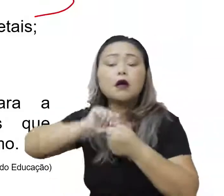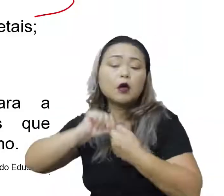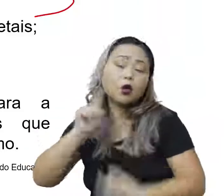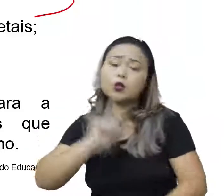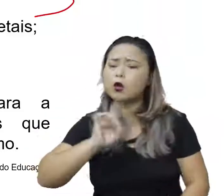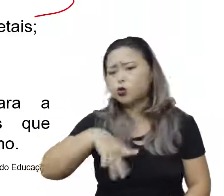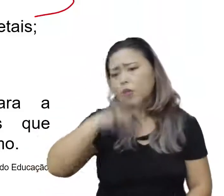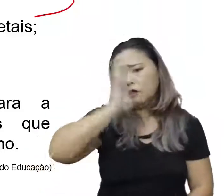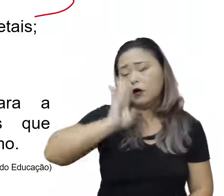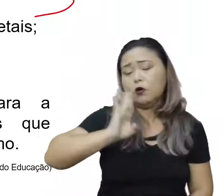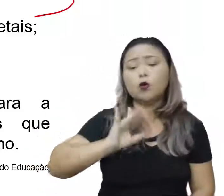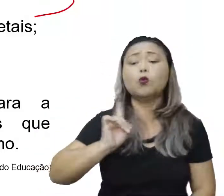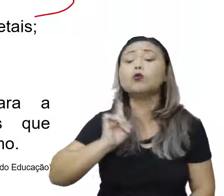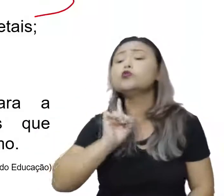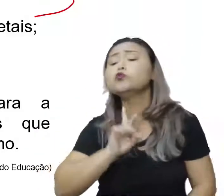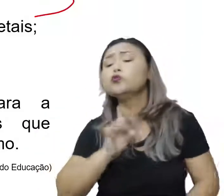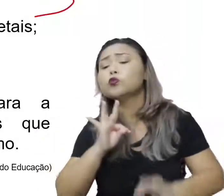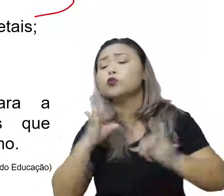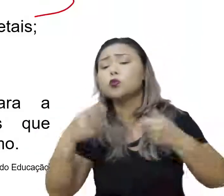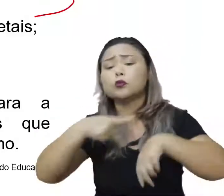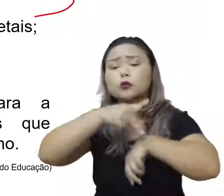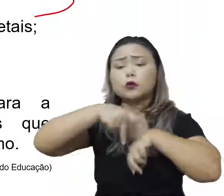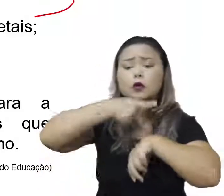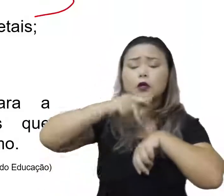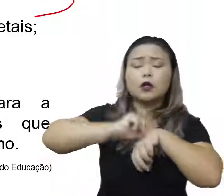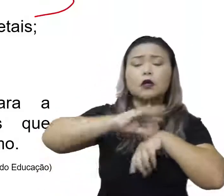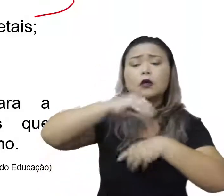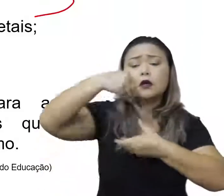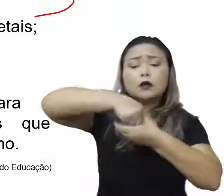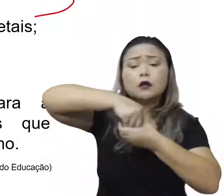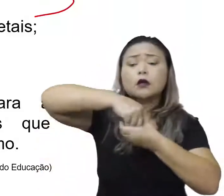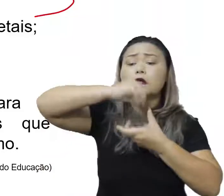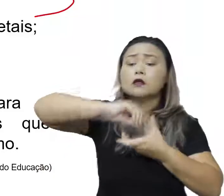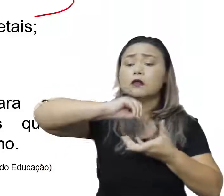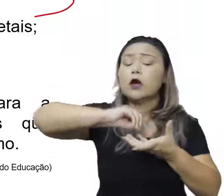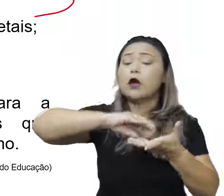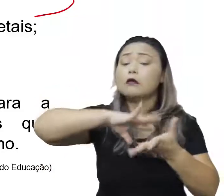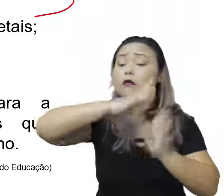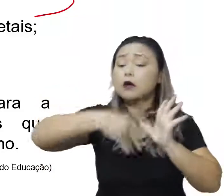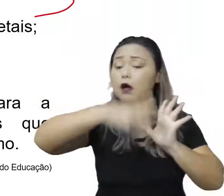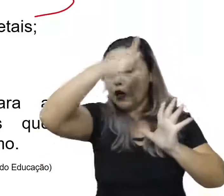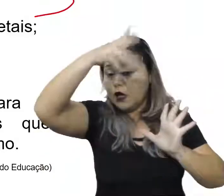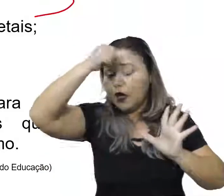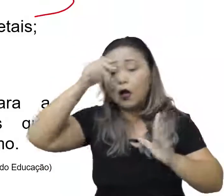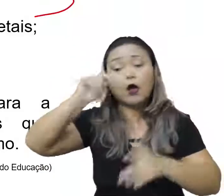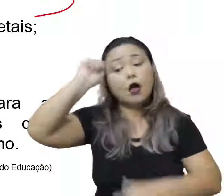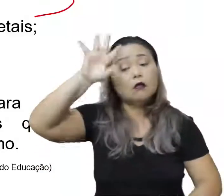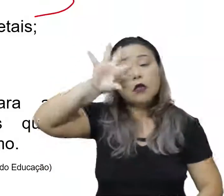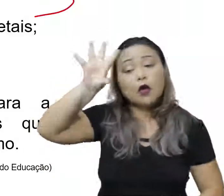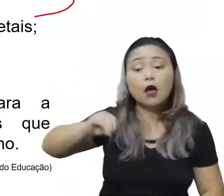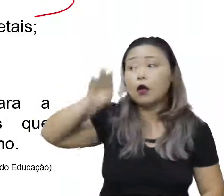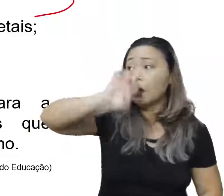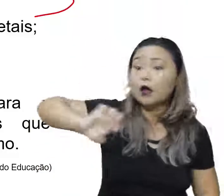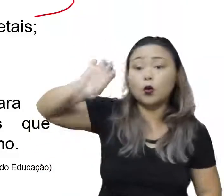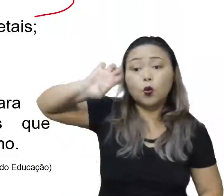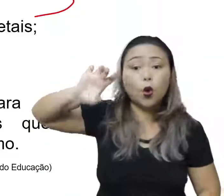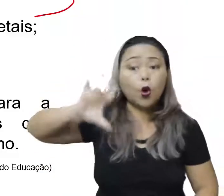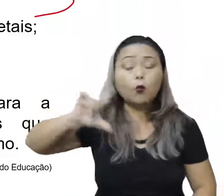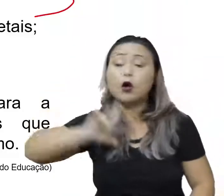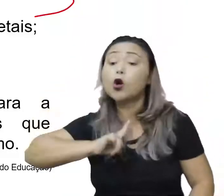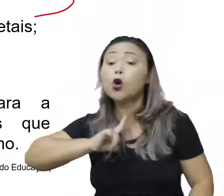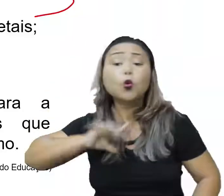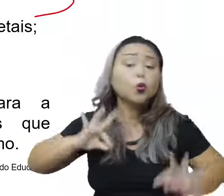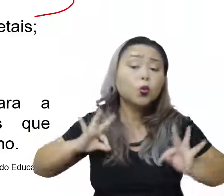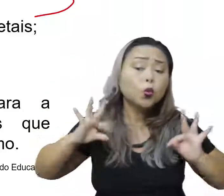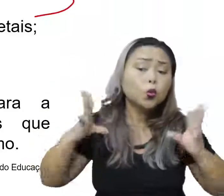não só no Brasil, mas todos os países aqui que envolvem a Amazônia, não só na Amazônia, na África, na Europa, entenderam? Então, quer